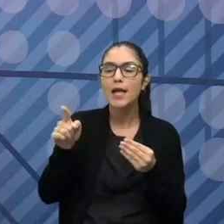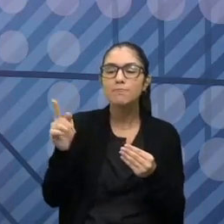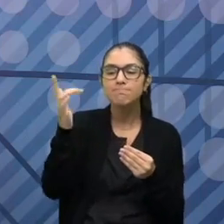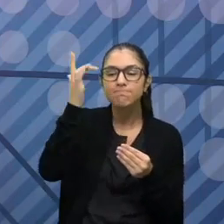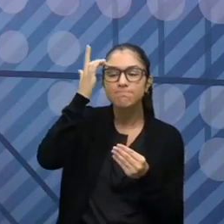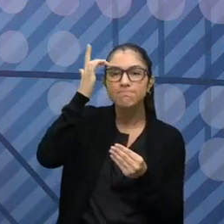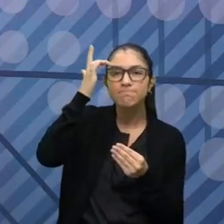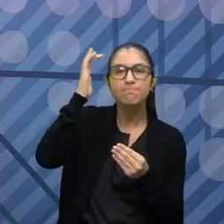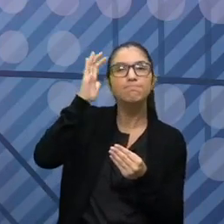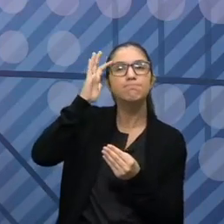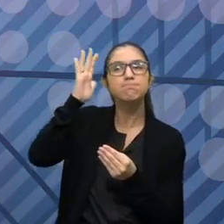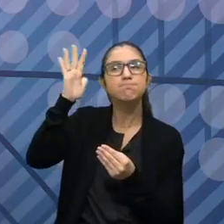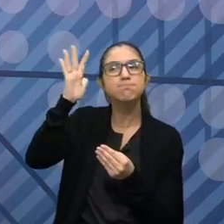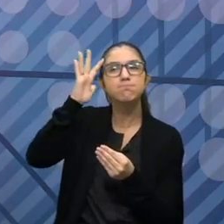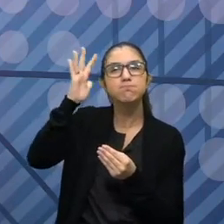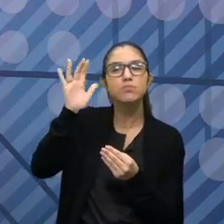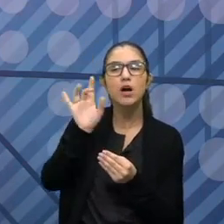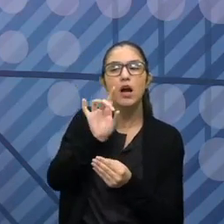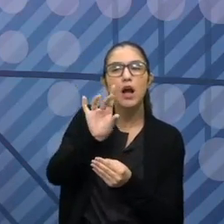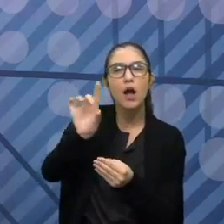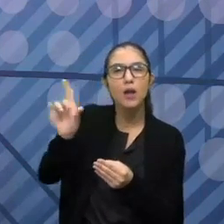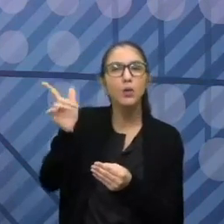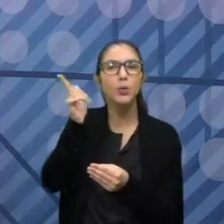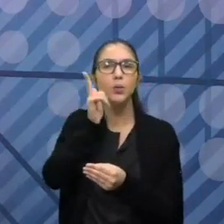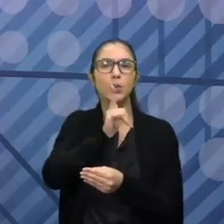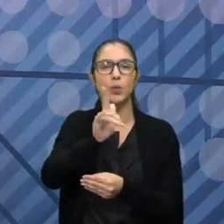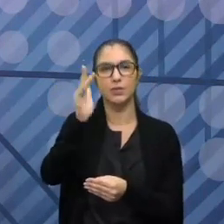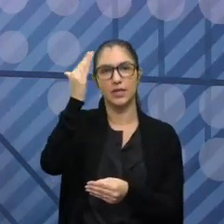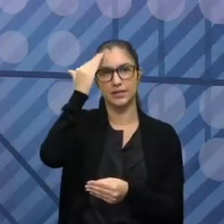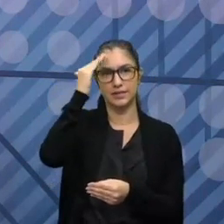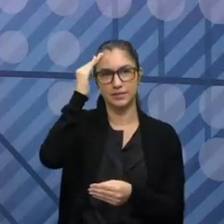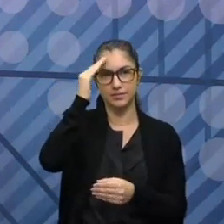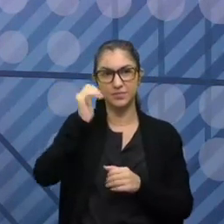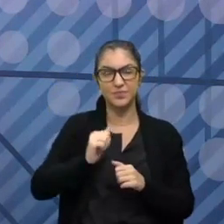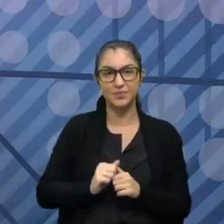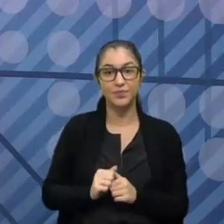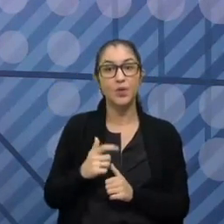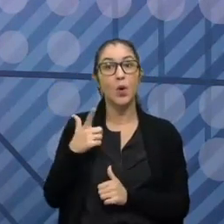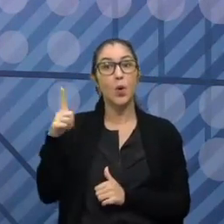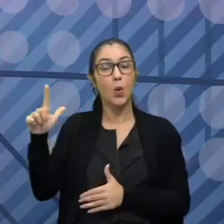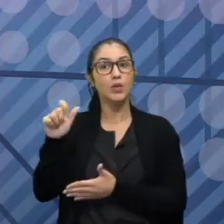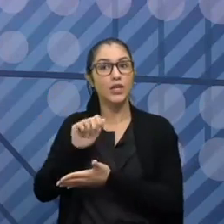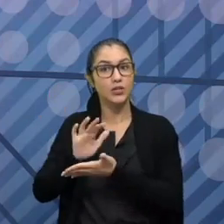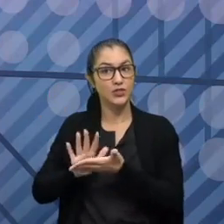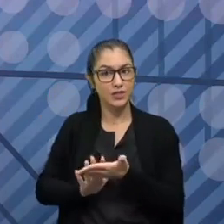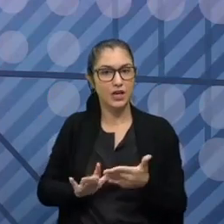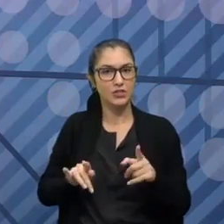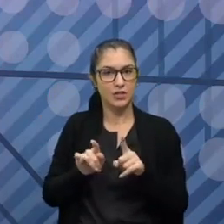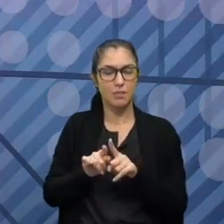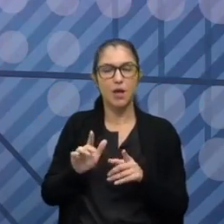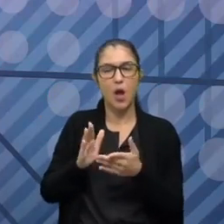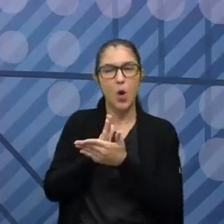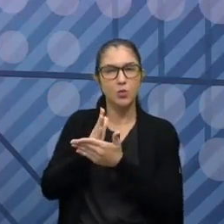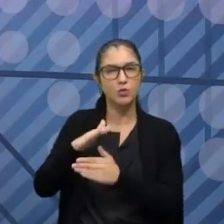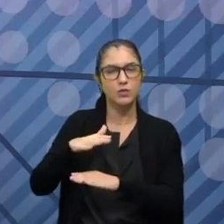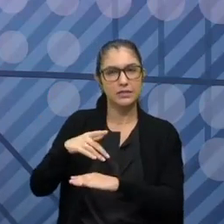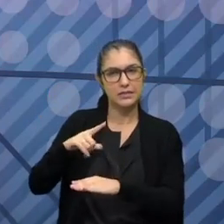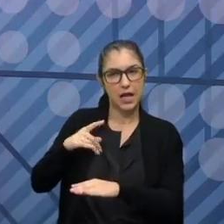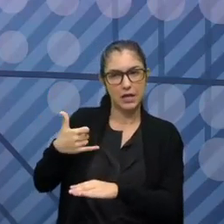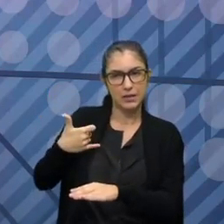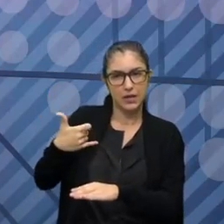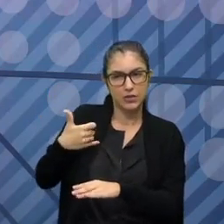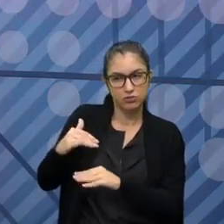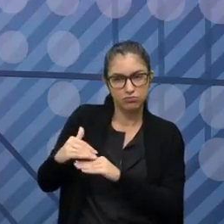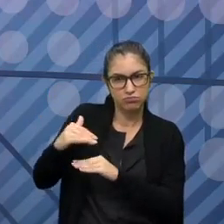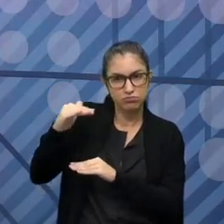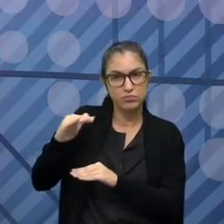cada raciocínio, como que cada um compreende, tá? Outra atividade de raciocínio lógico para os mais velhos, eu tenho certeza que você já